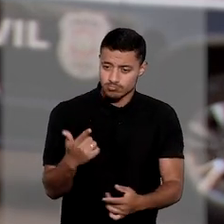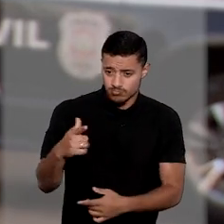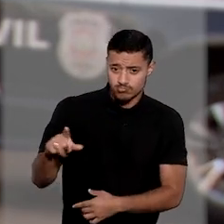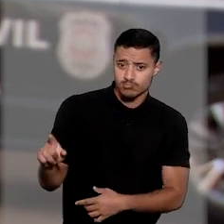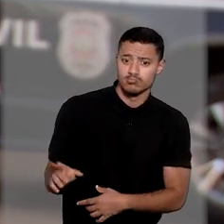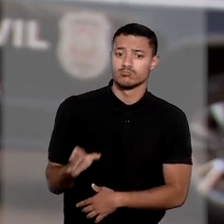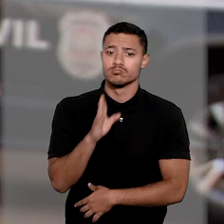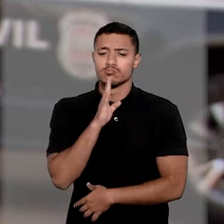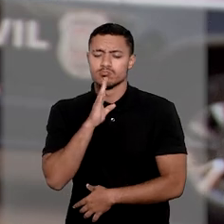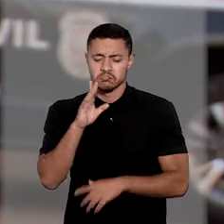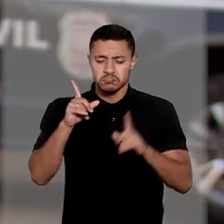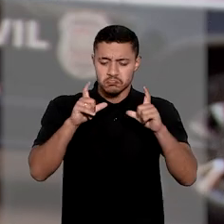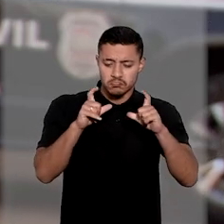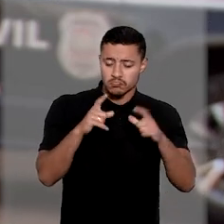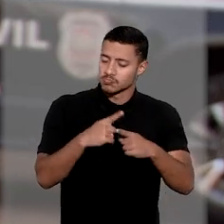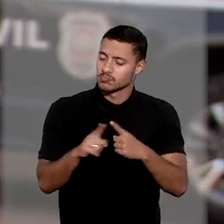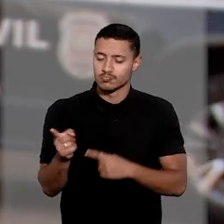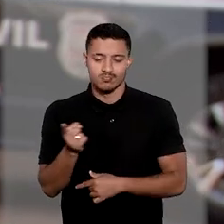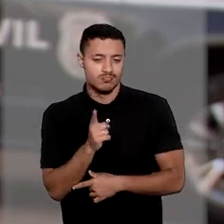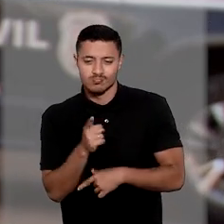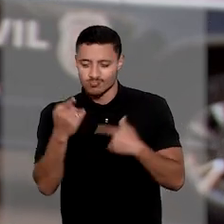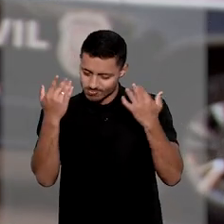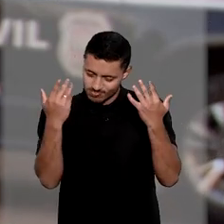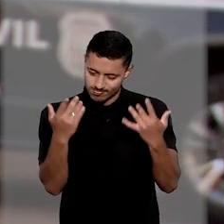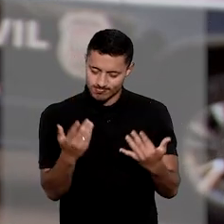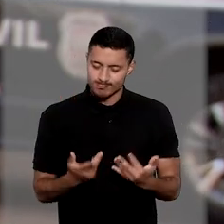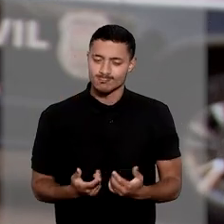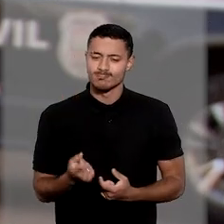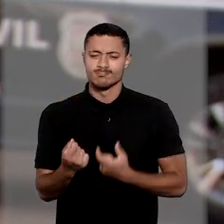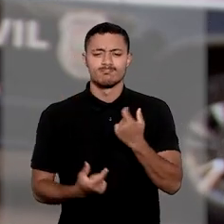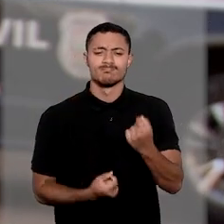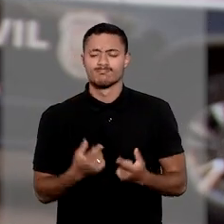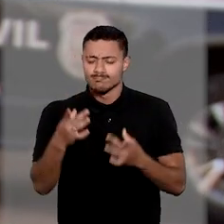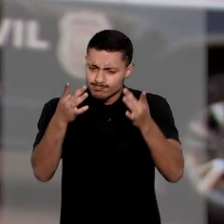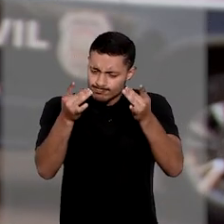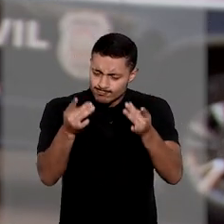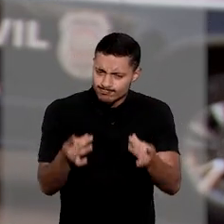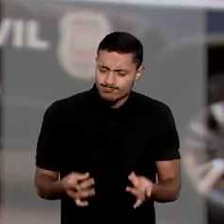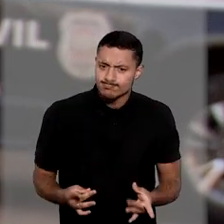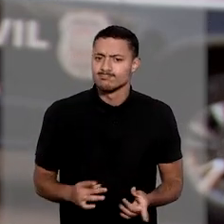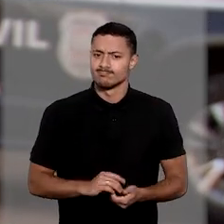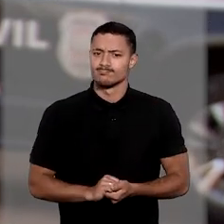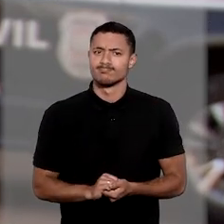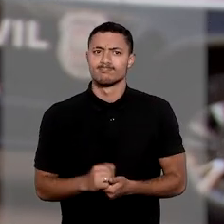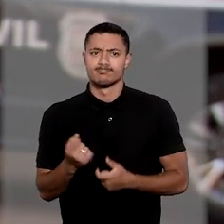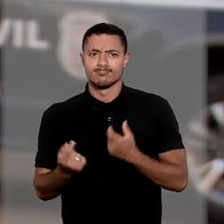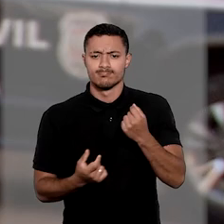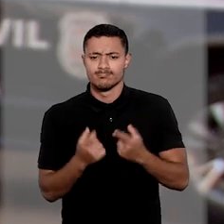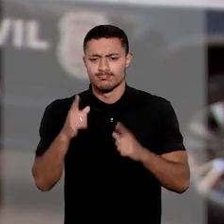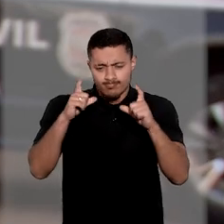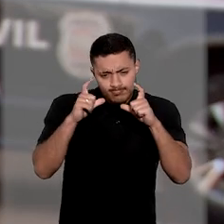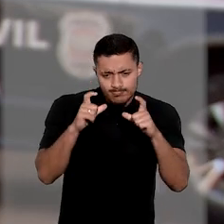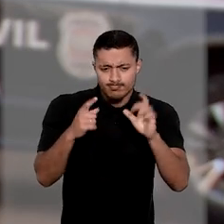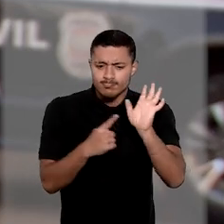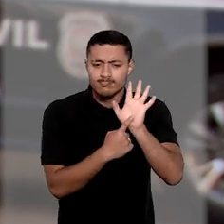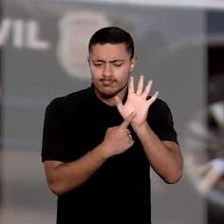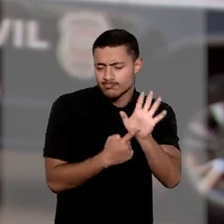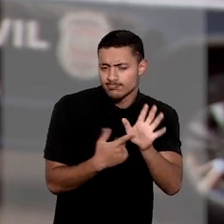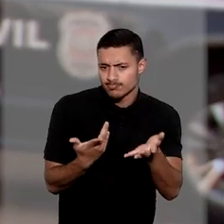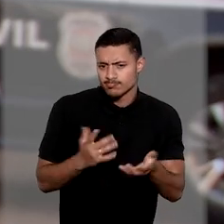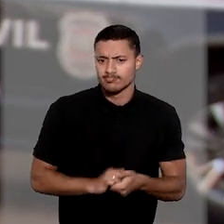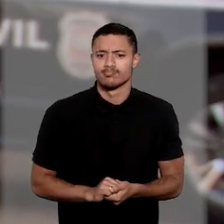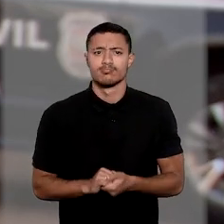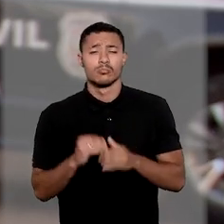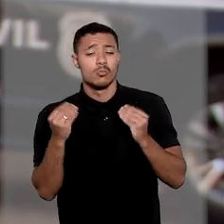o reconheceu por foto. Mas não foi esclarecido quais características seriam essas, nem quais fotografias foram apresentadas